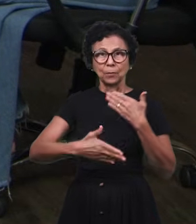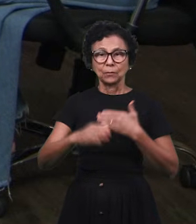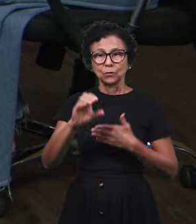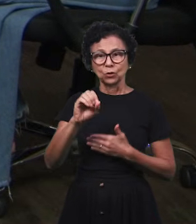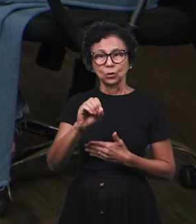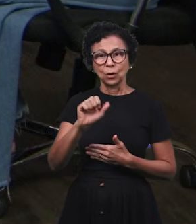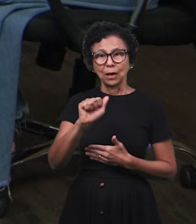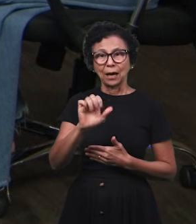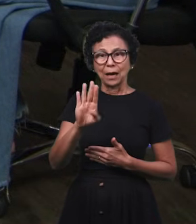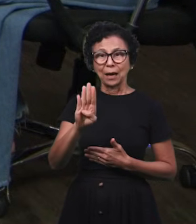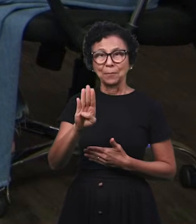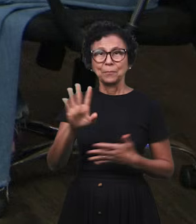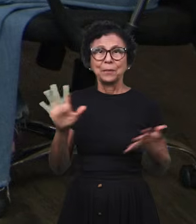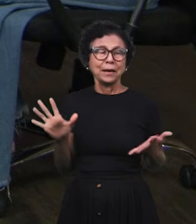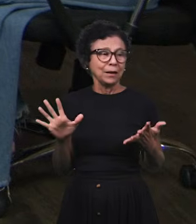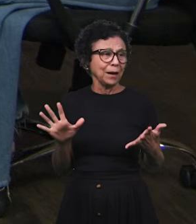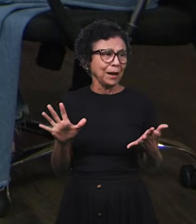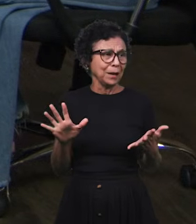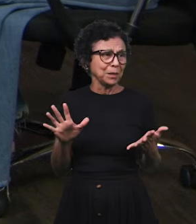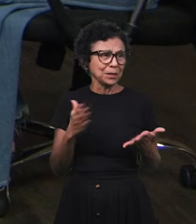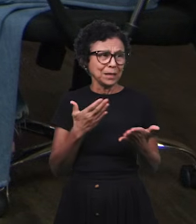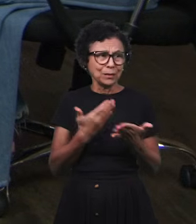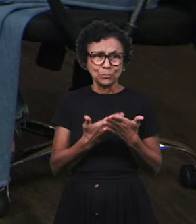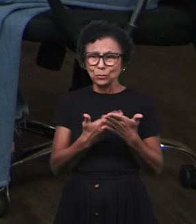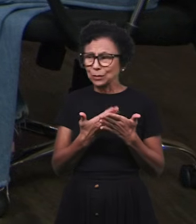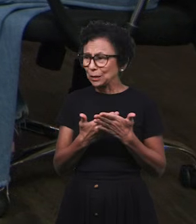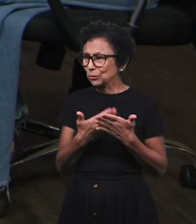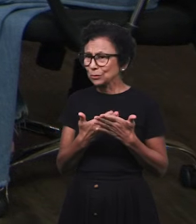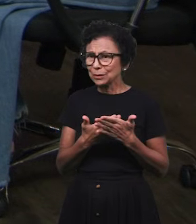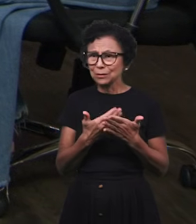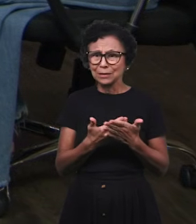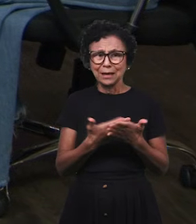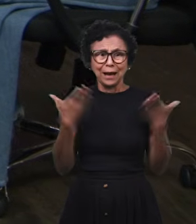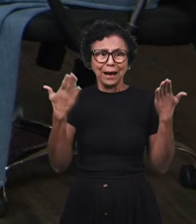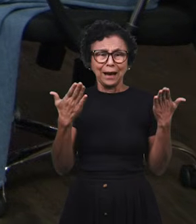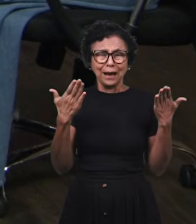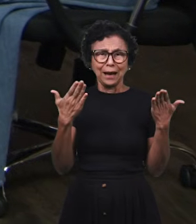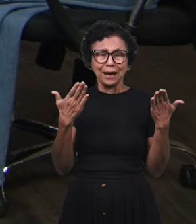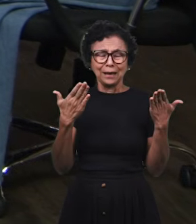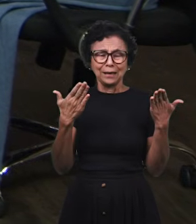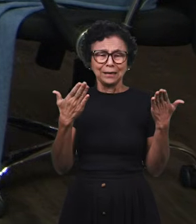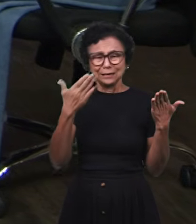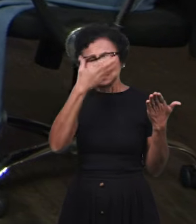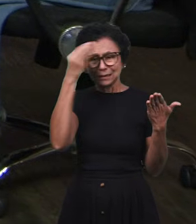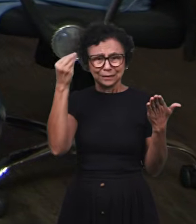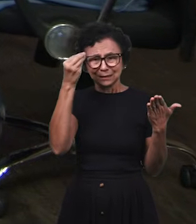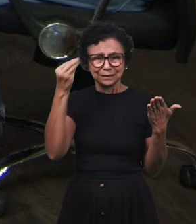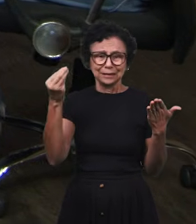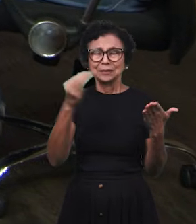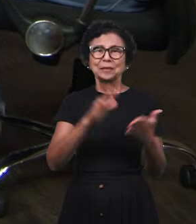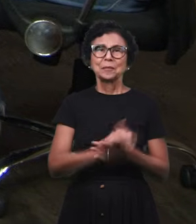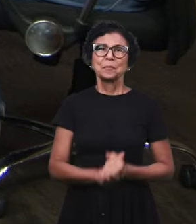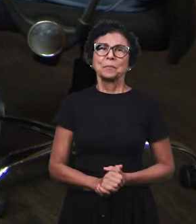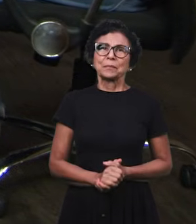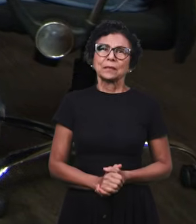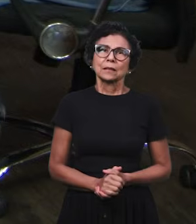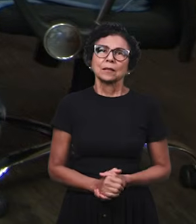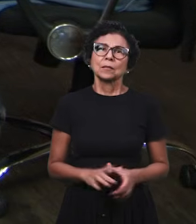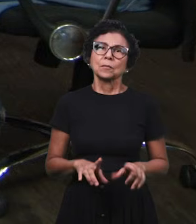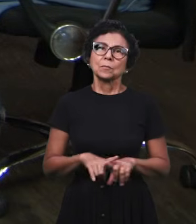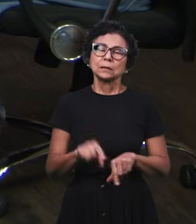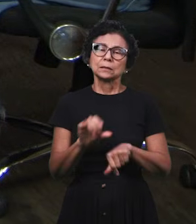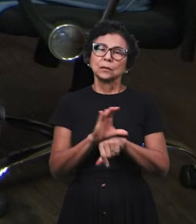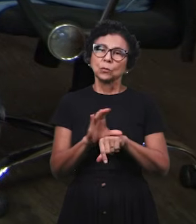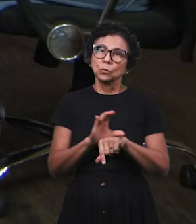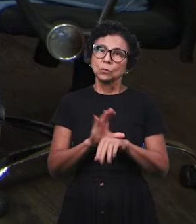né, para te preparar para a prova. Tem alunos que nem precisam fazer curso, que fez uma faculdade bem feita, tem um nível de aprendizado e de fixação maior